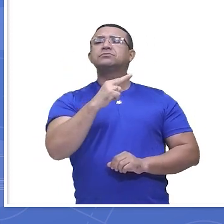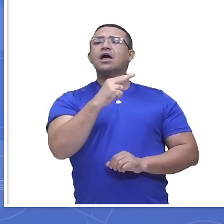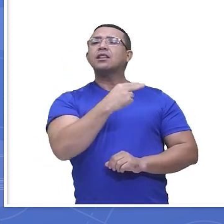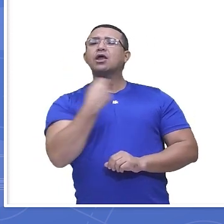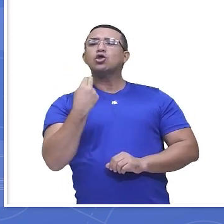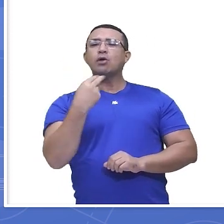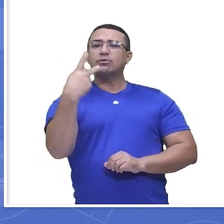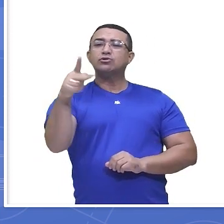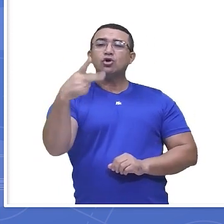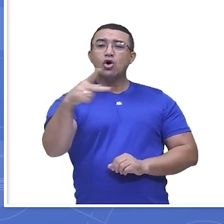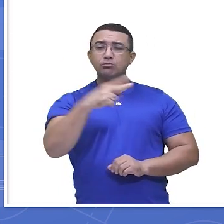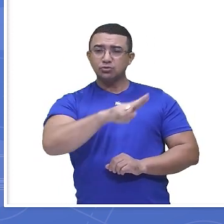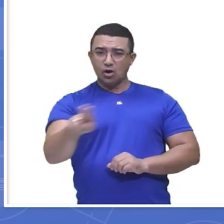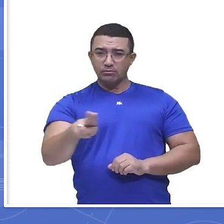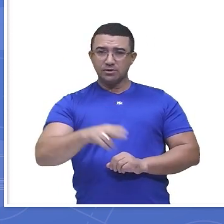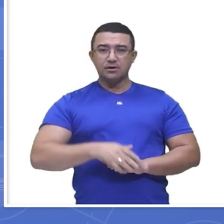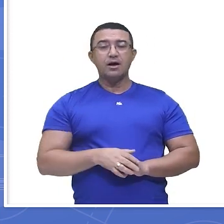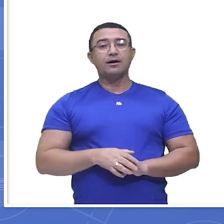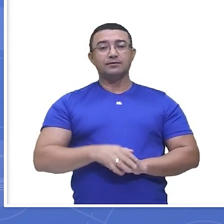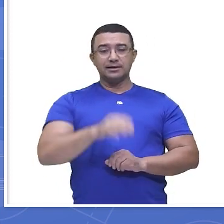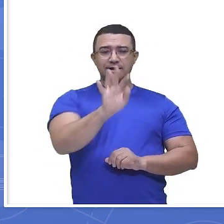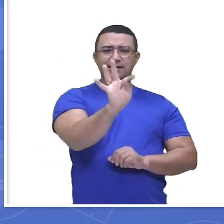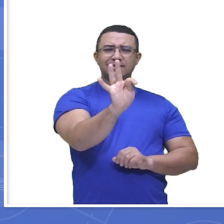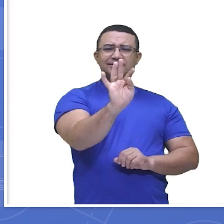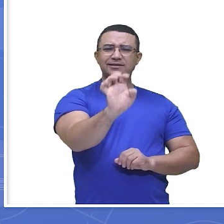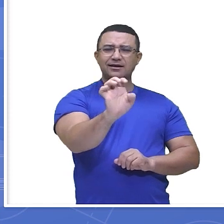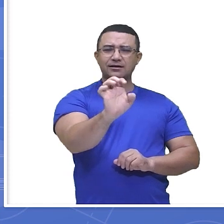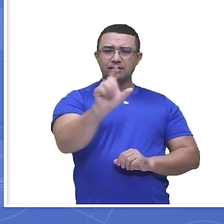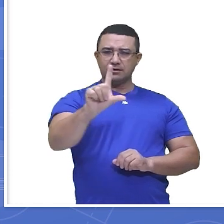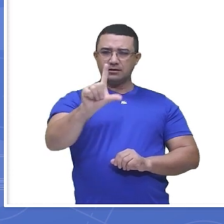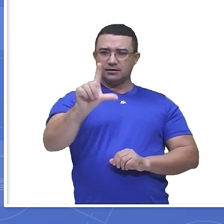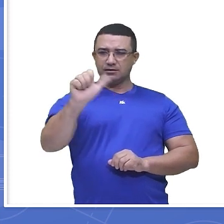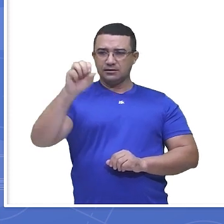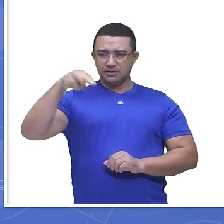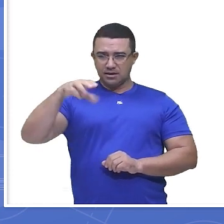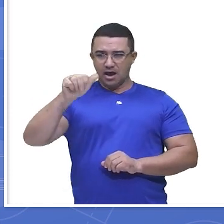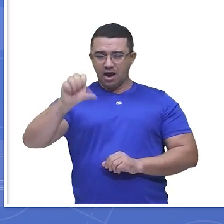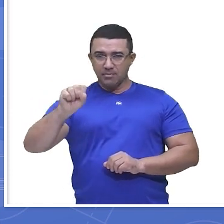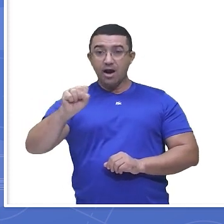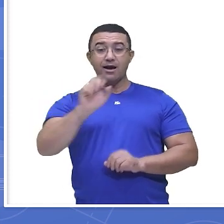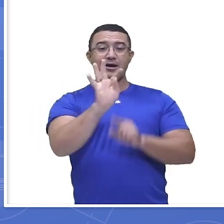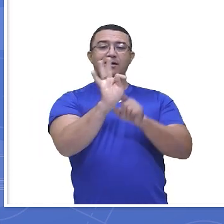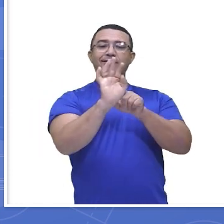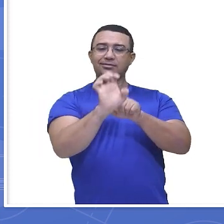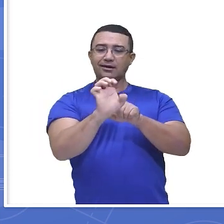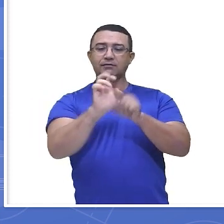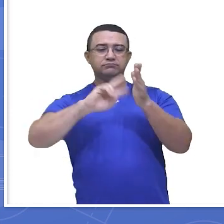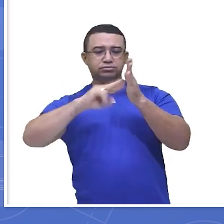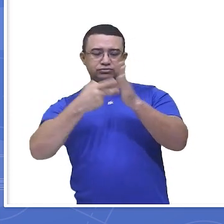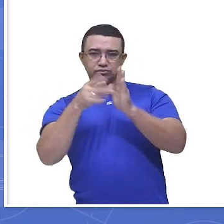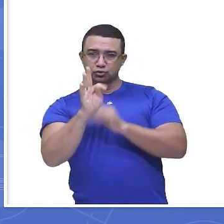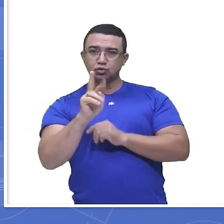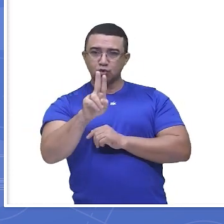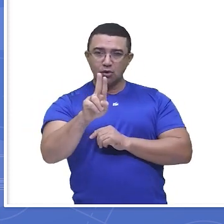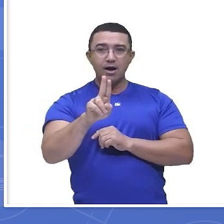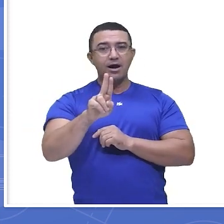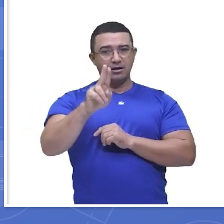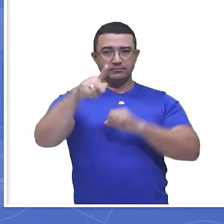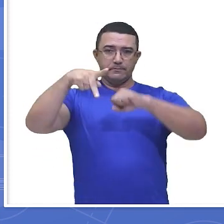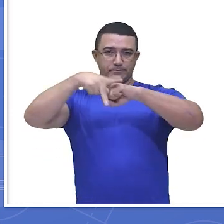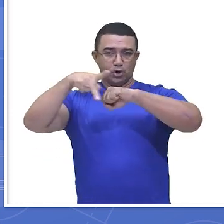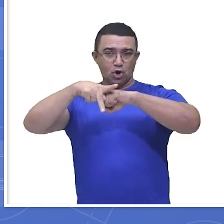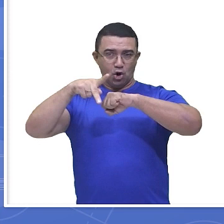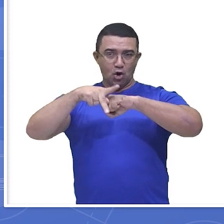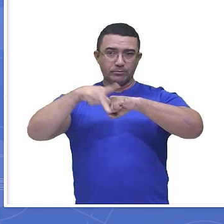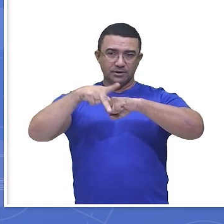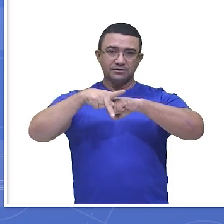utilizou o pronome interrogativo como para fazer a pergunta, né? E na pergunta, o verbo llamar-se, ele